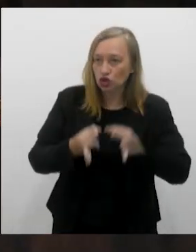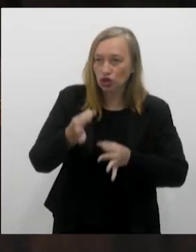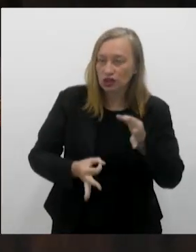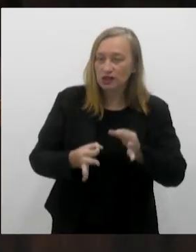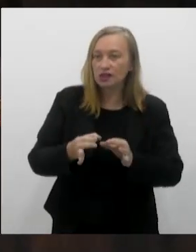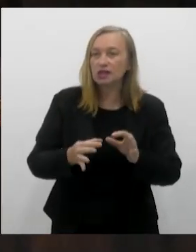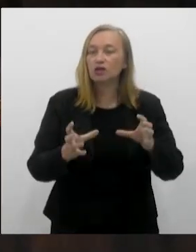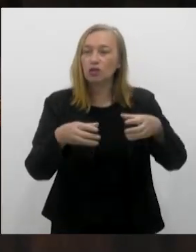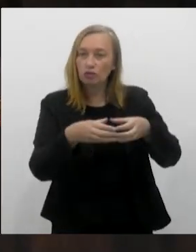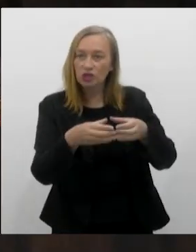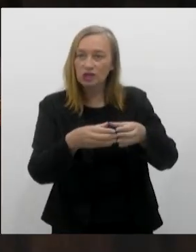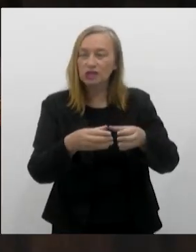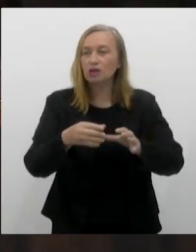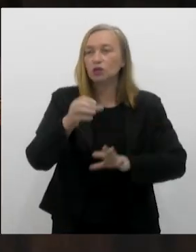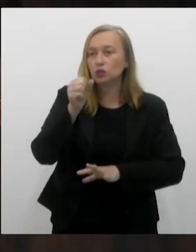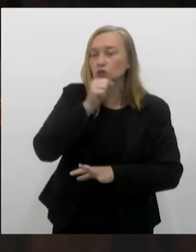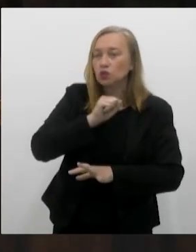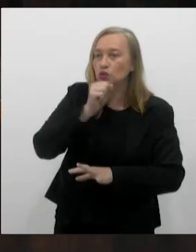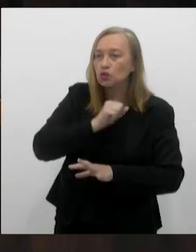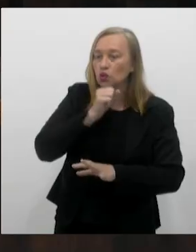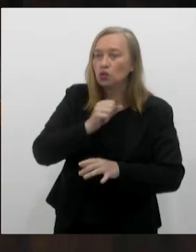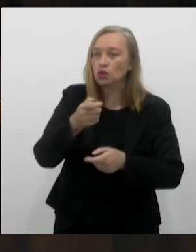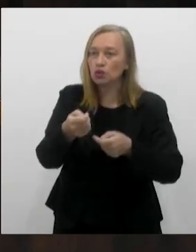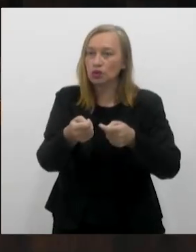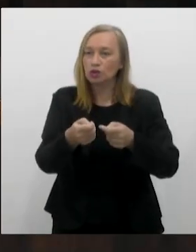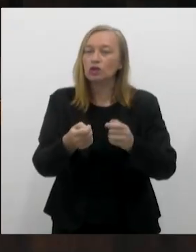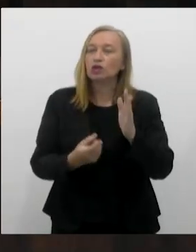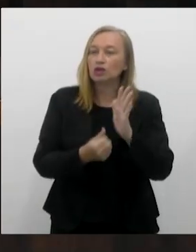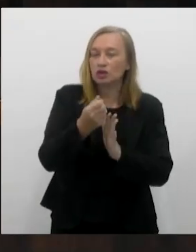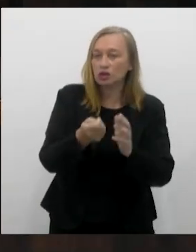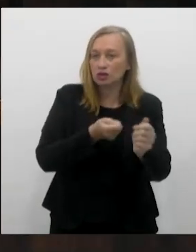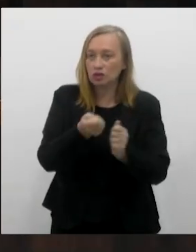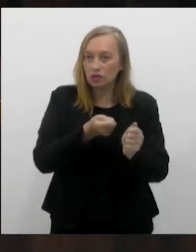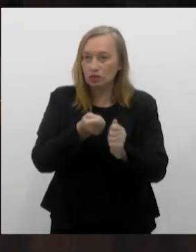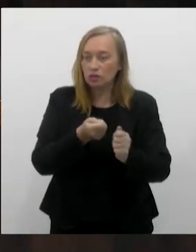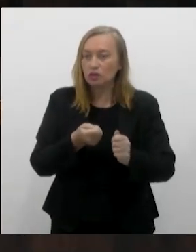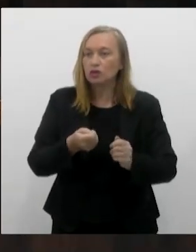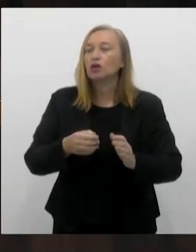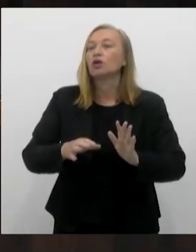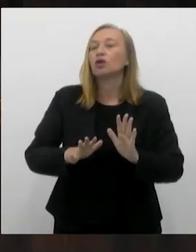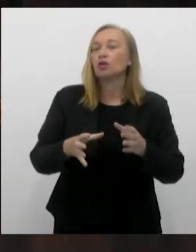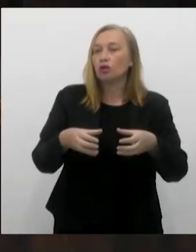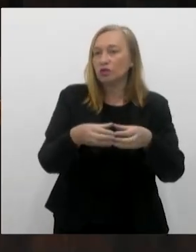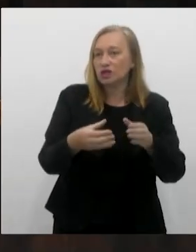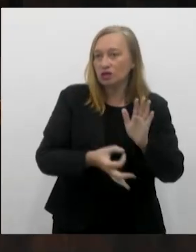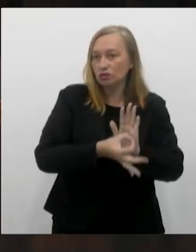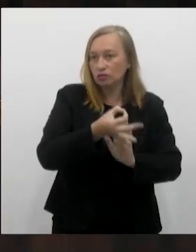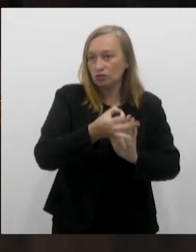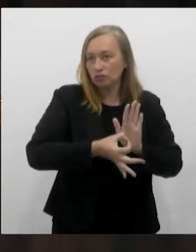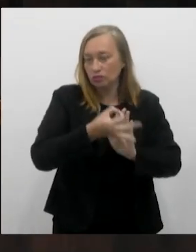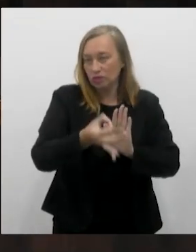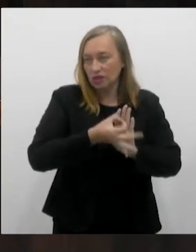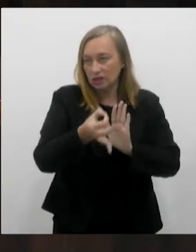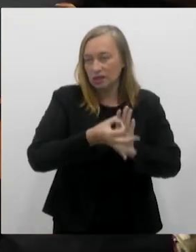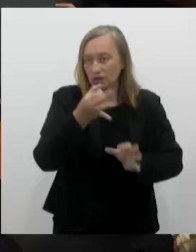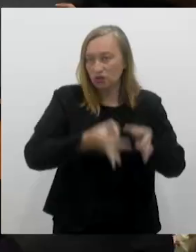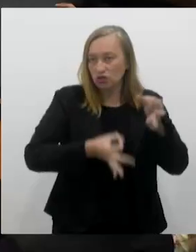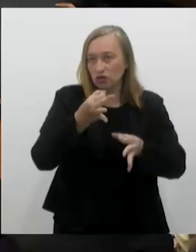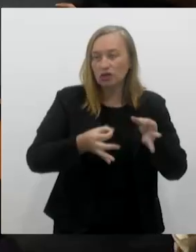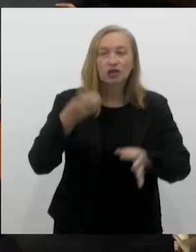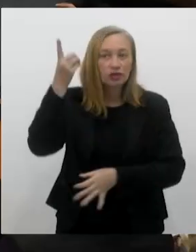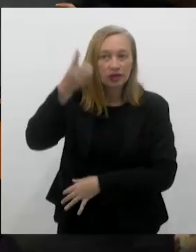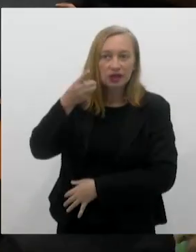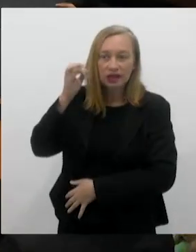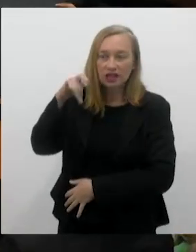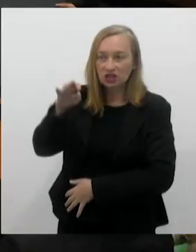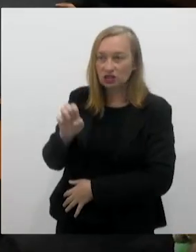Finanças, Fiscalização Financeira e Controle, para emitir parecer pela Comissão de Constituição e Justiça, deputado Alexandre Quinoco-Lopes.